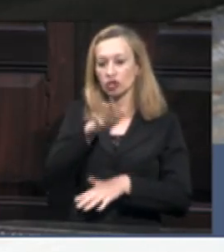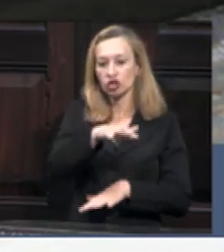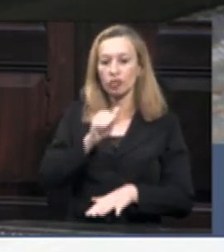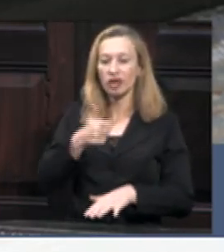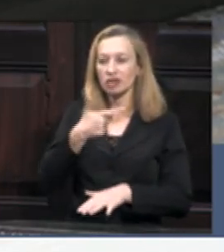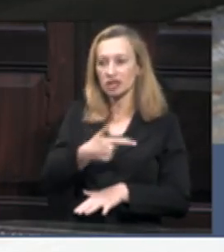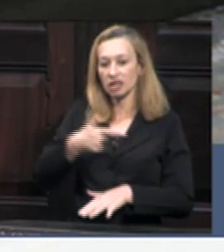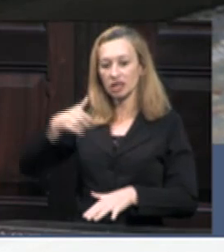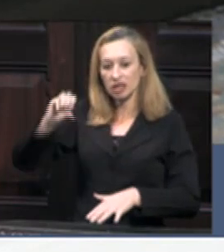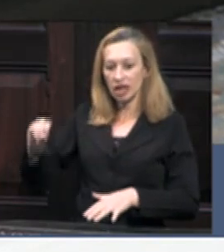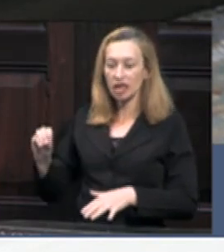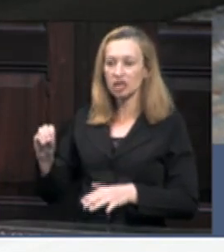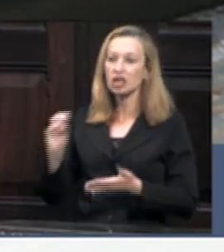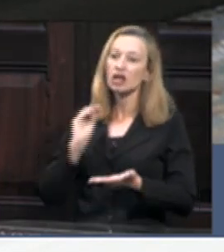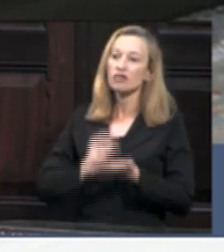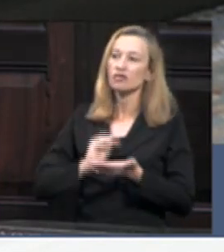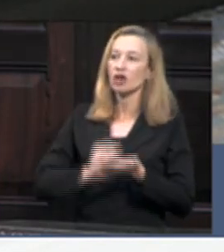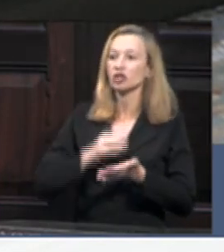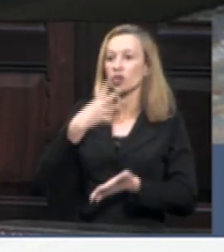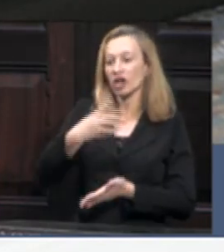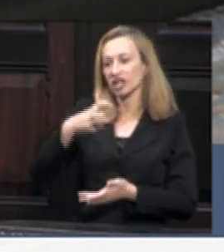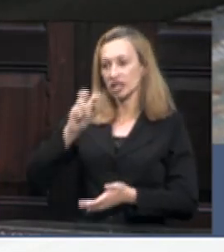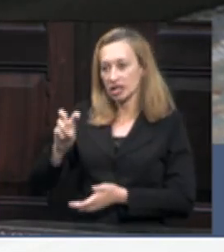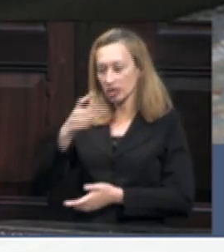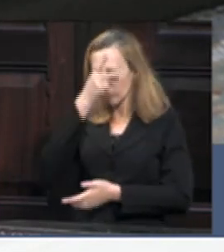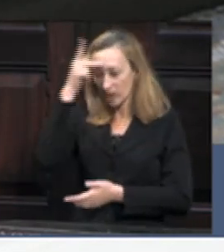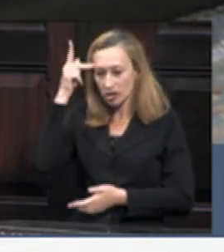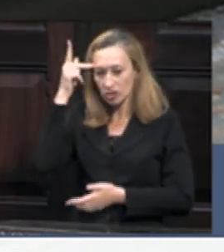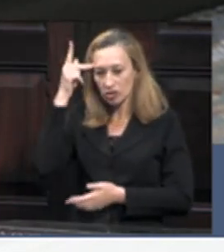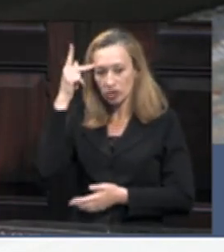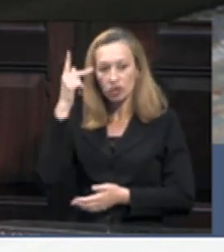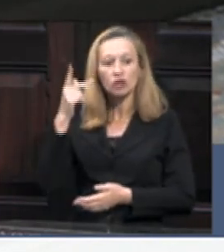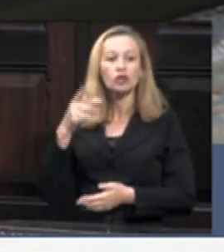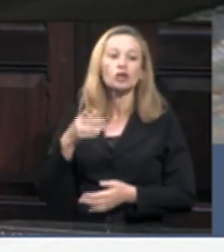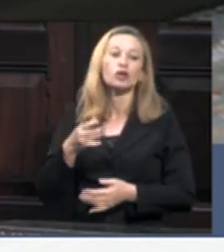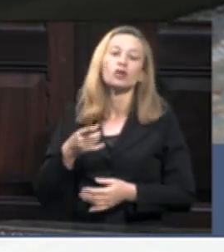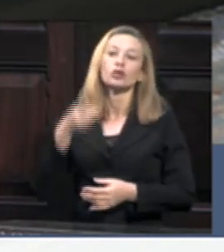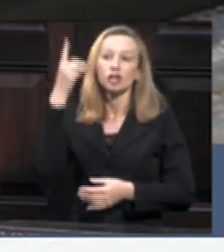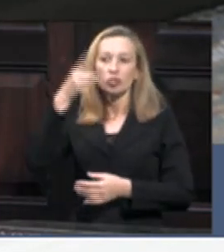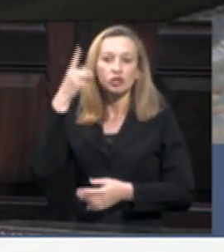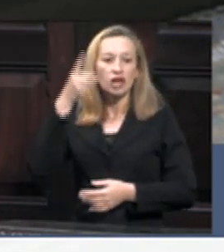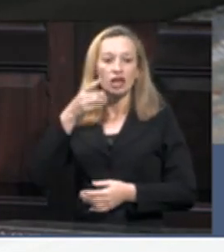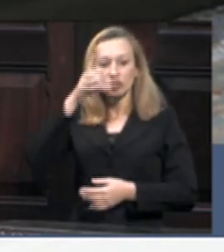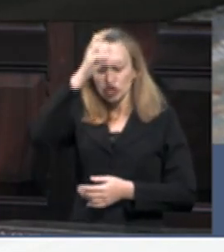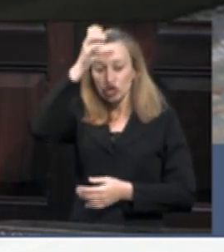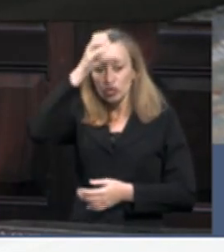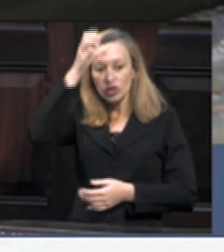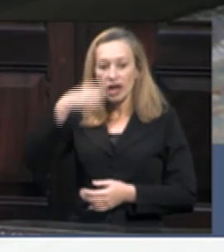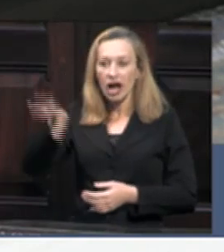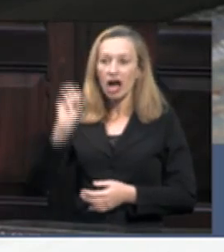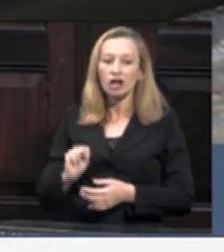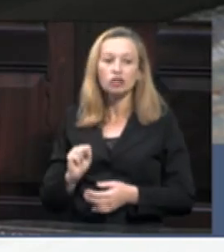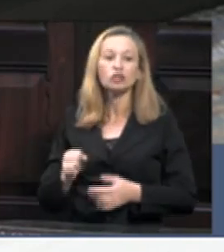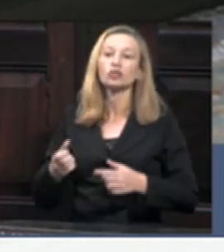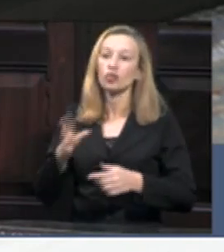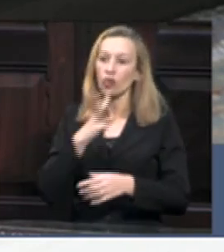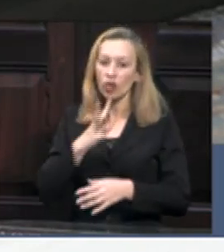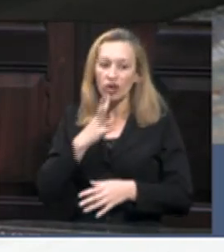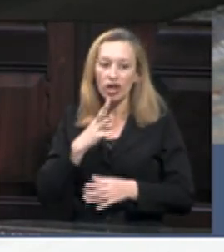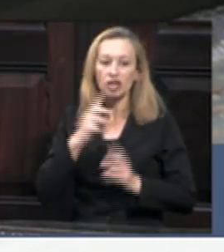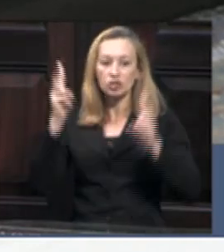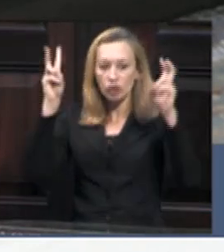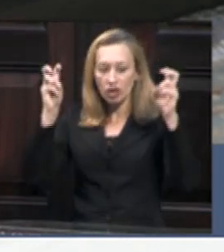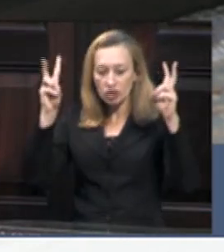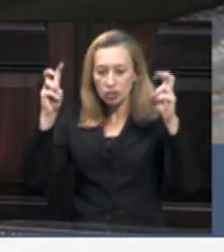6ª turma, faltam apenas 45. O deputado Tio Carlos conhece a matéria, discutimos muito na Comissão de Educação. É importante o ingresso